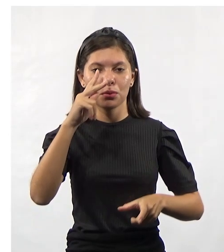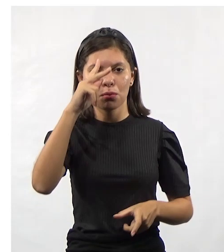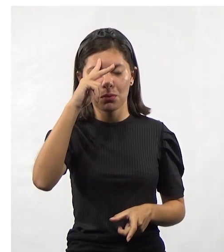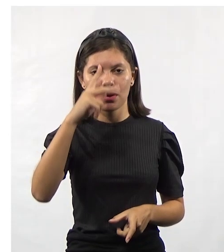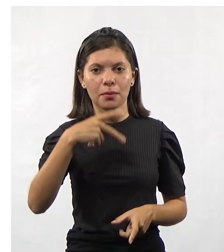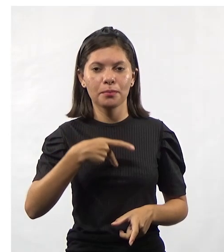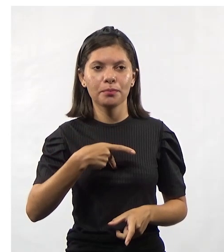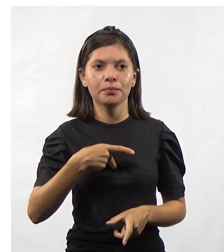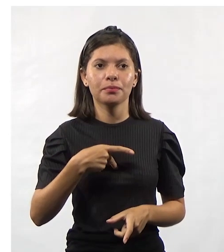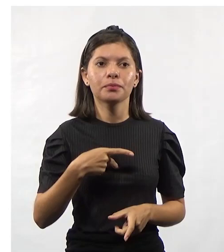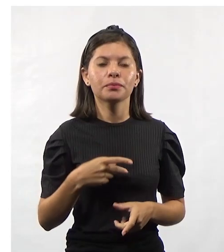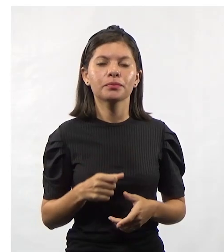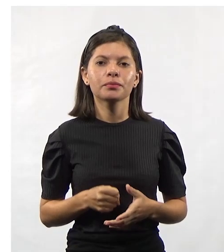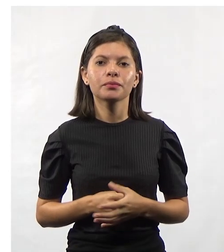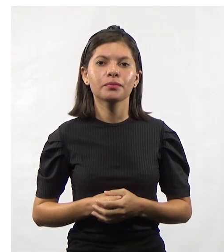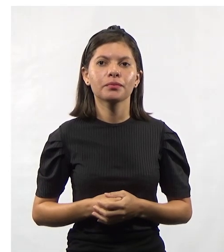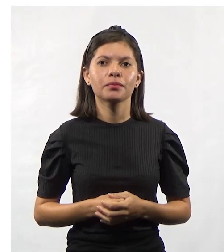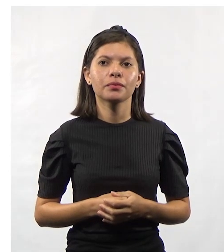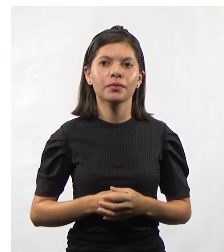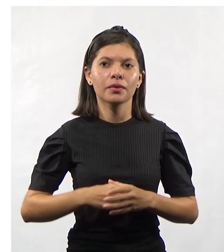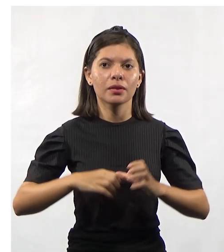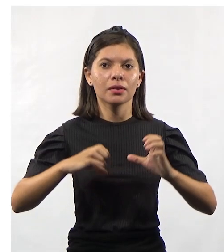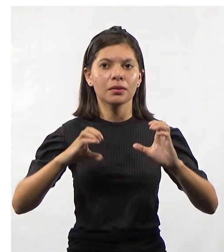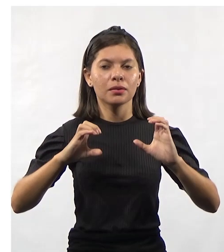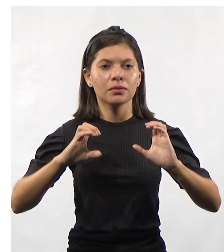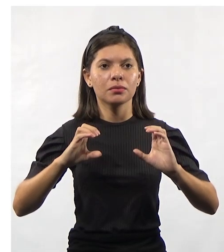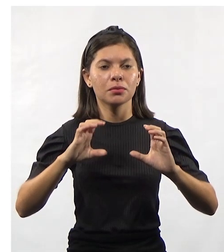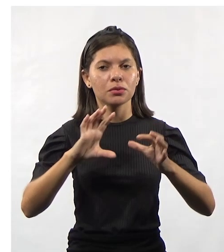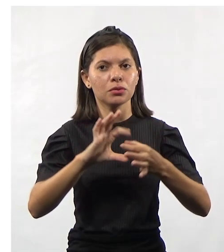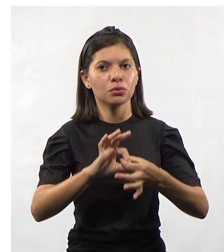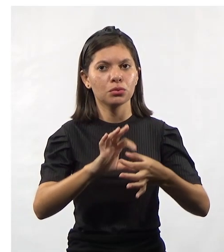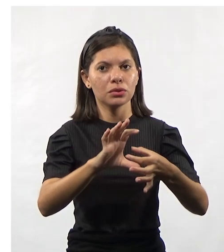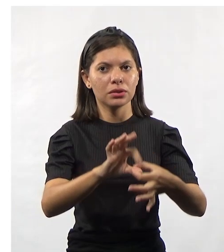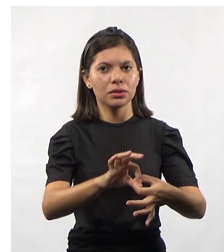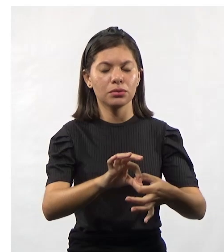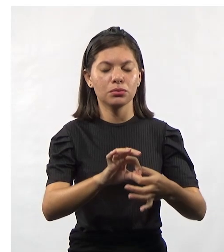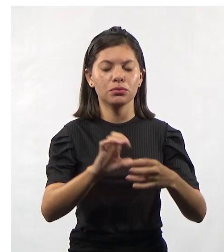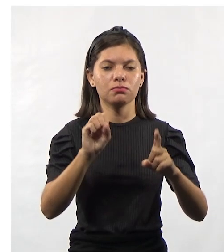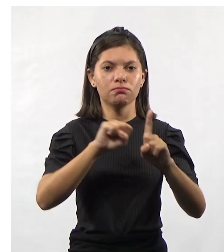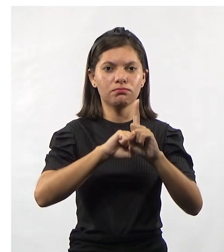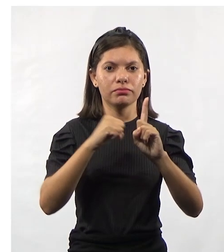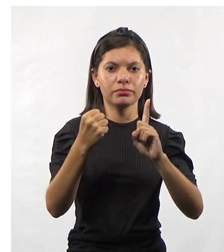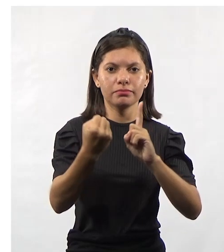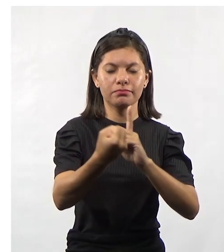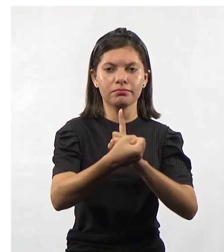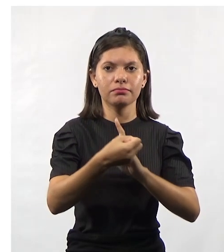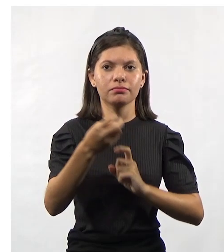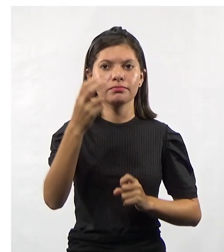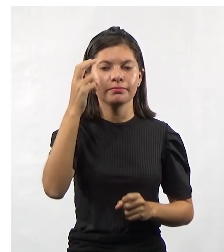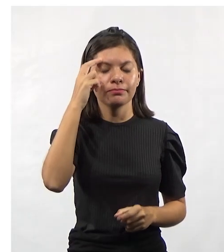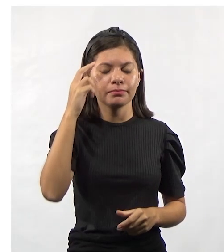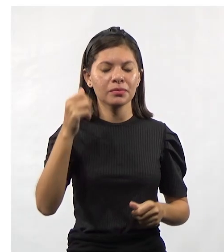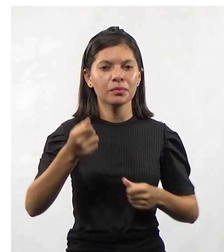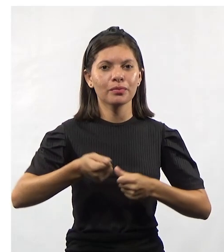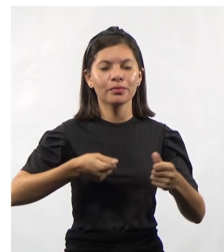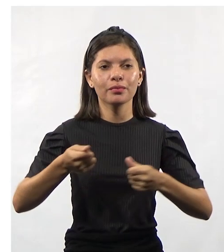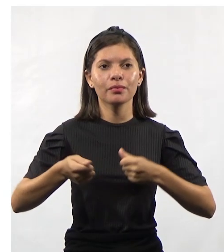pessoa afeta e é afetada pelo seu contexto